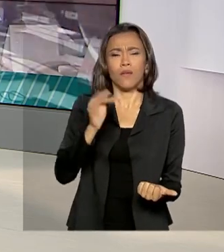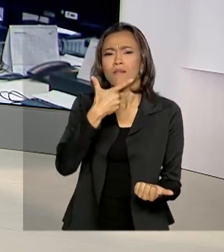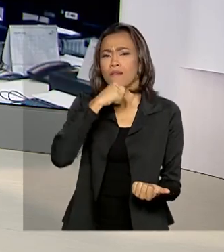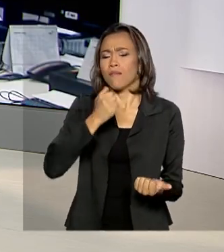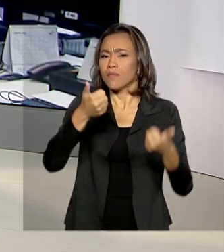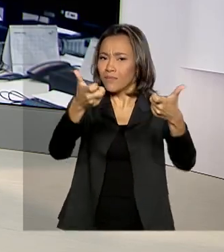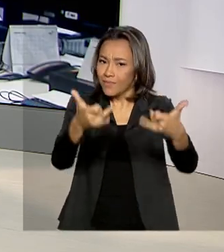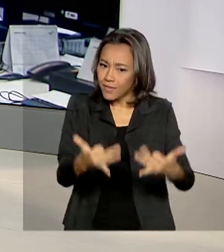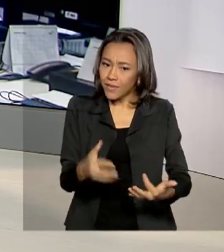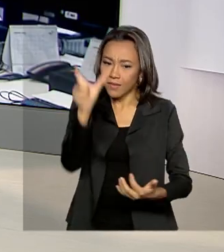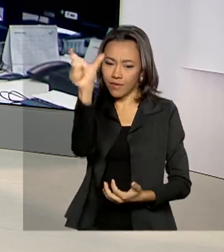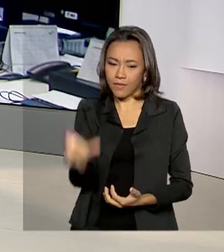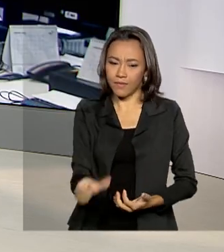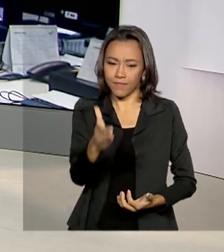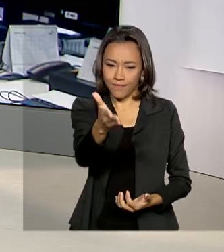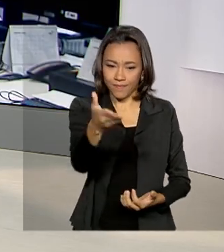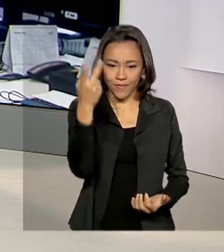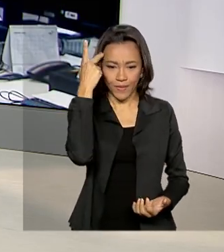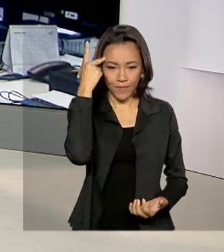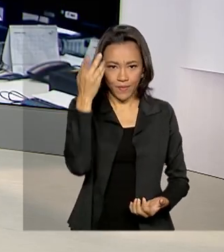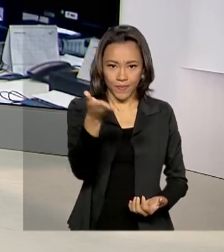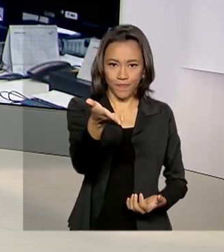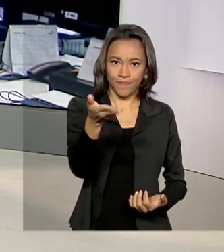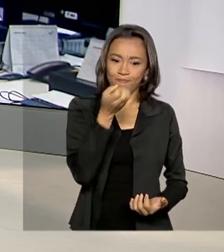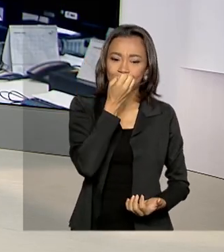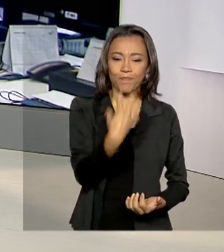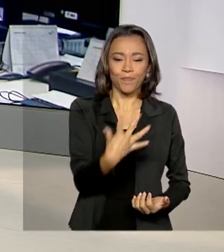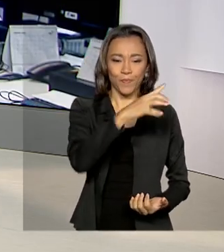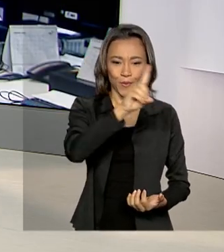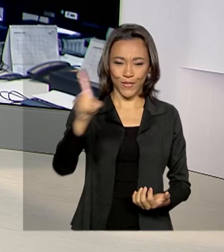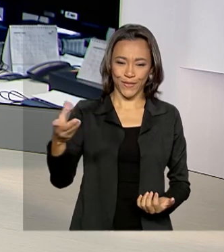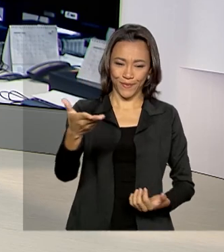Dimas Soud, direto de São Paulo. Dimas, bom dia para você.